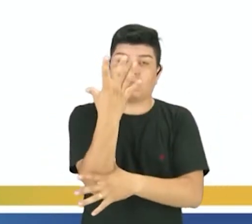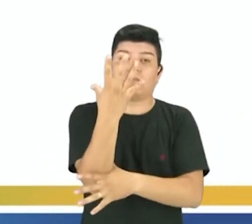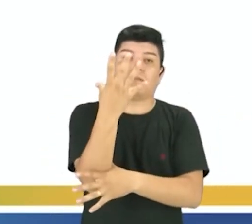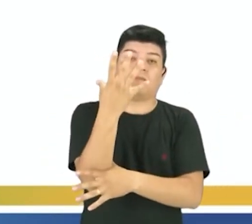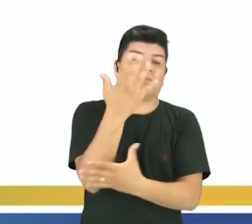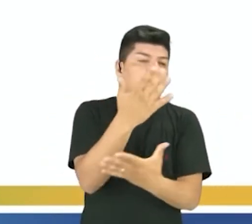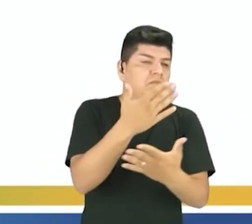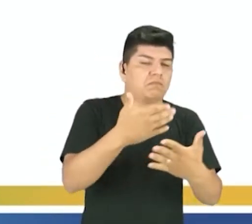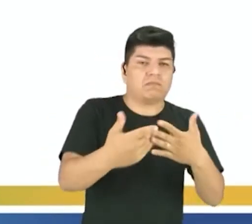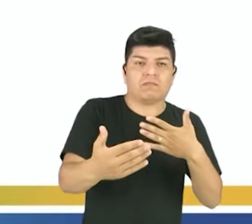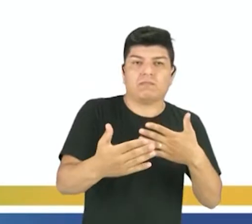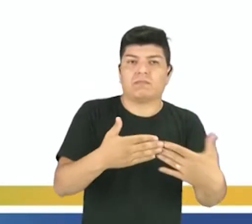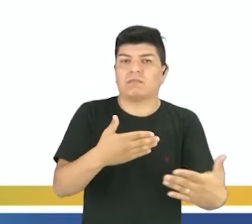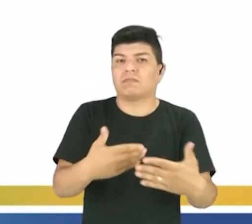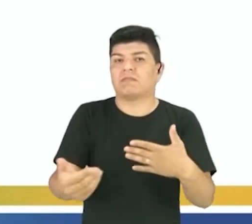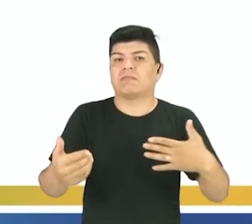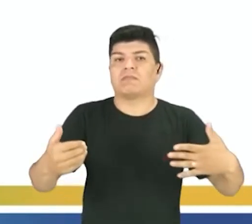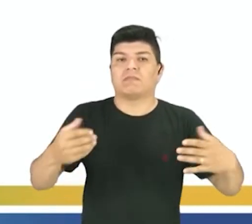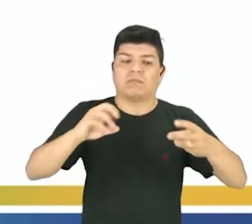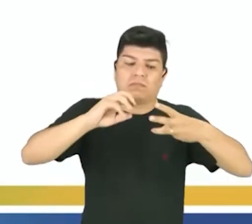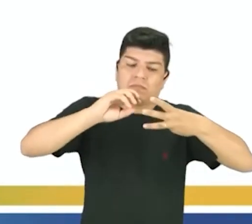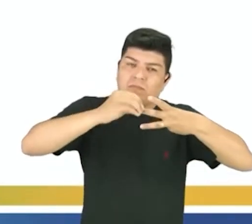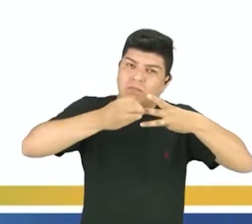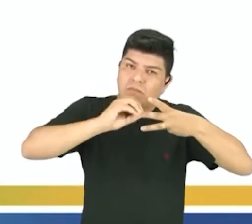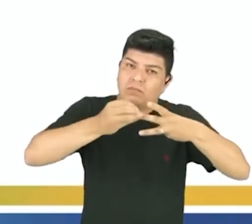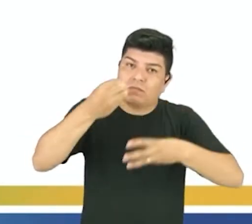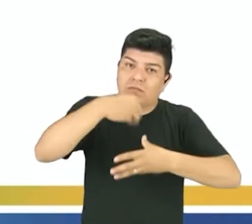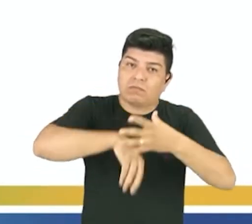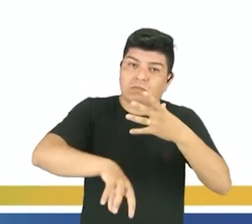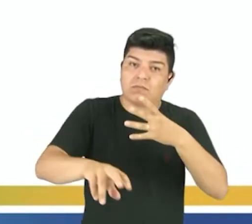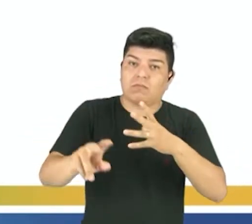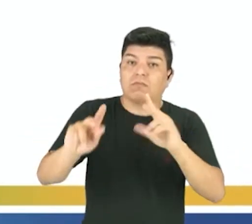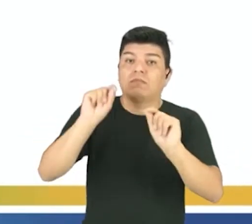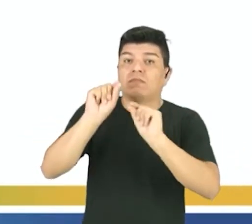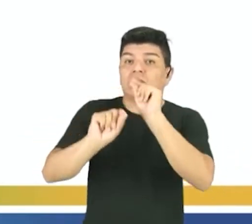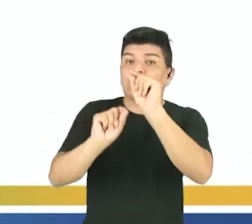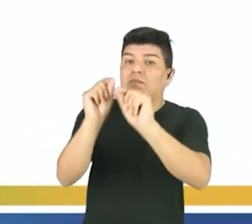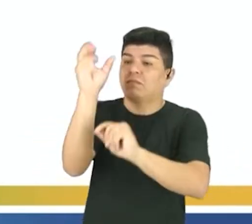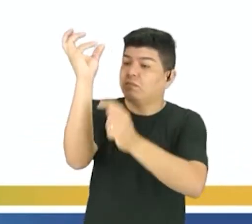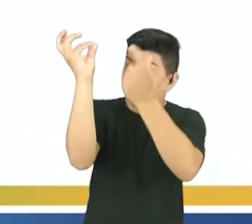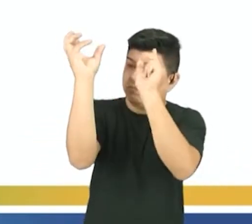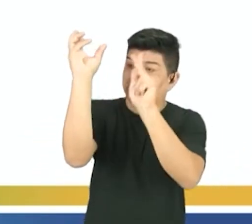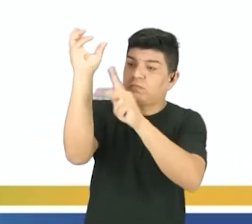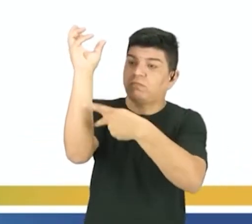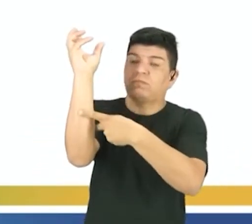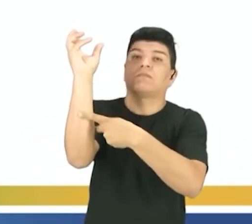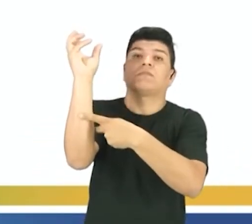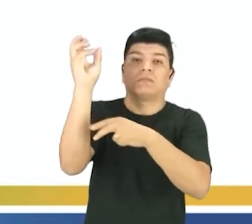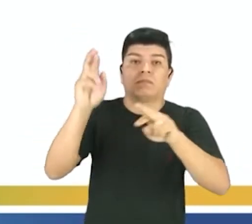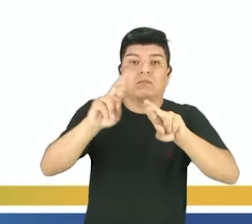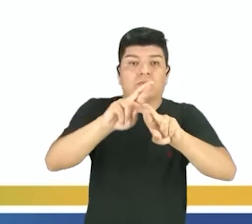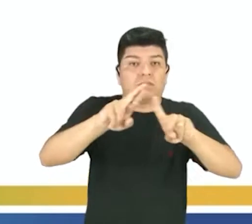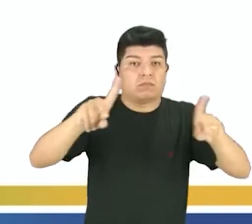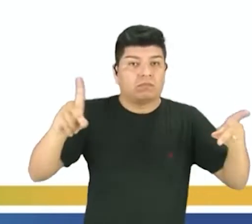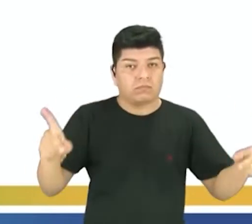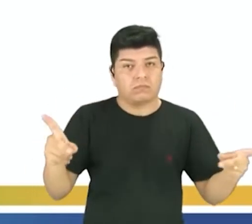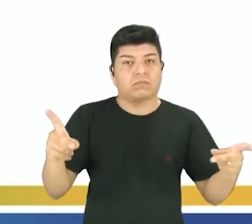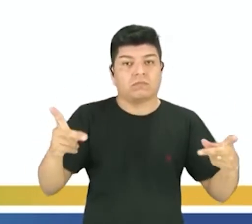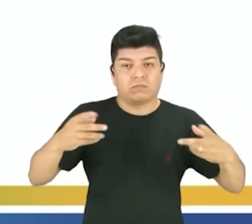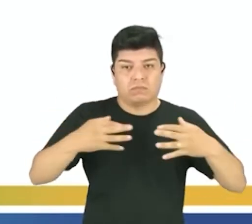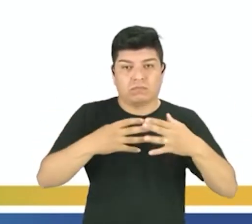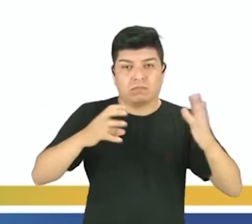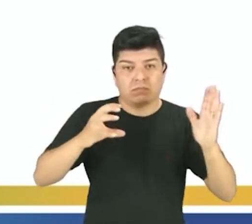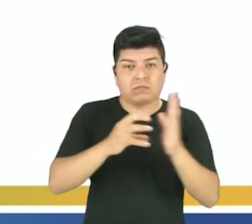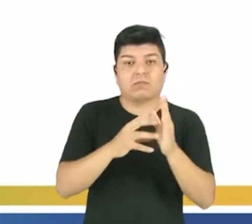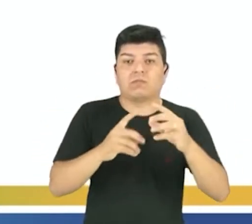originar qualquer tipo de célula dentro do corpo da planta, né? Diferente dos tecidos permanentes,